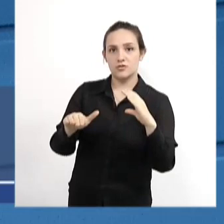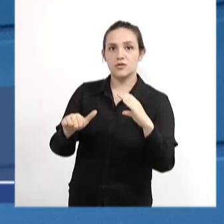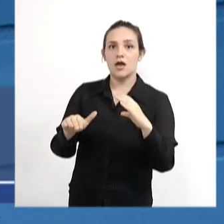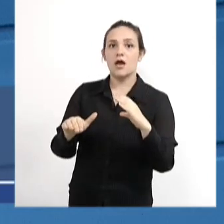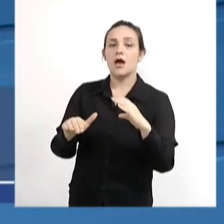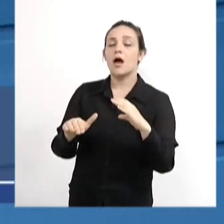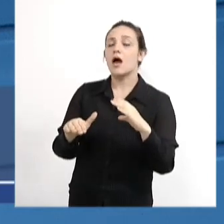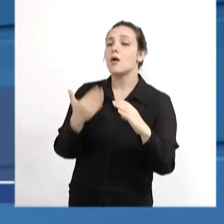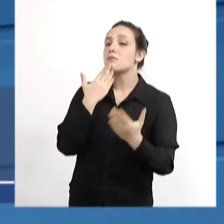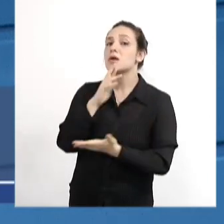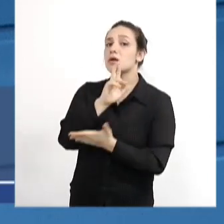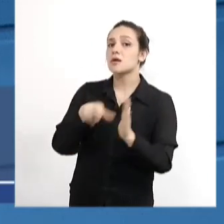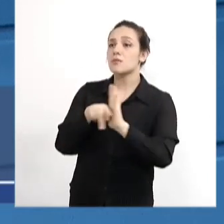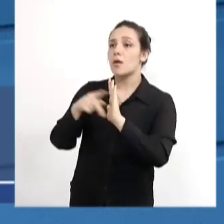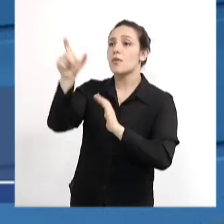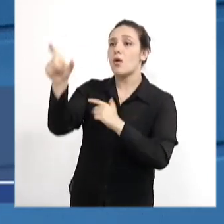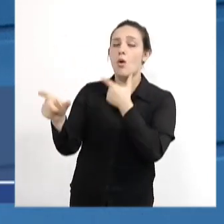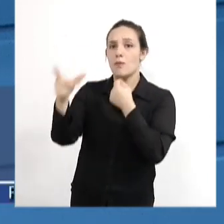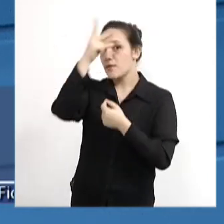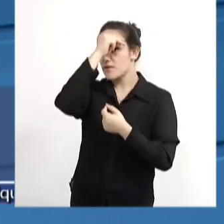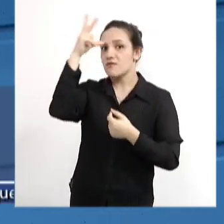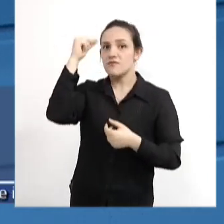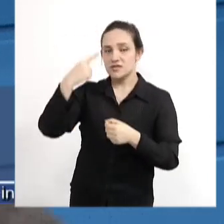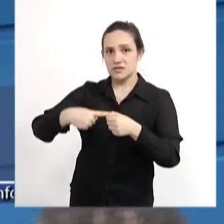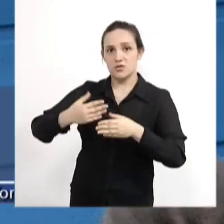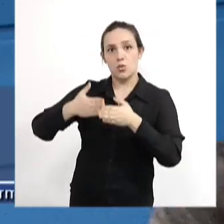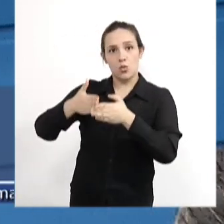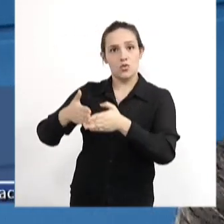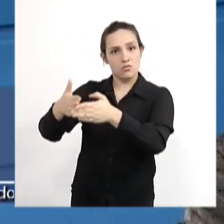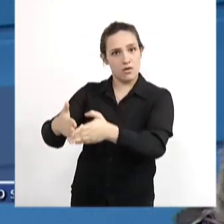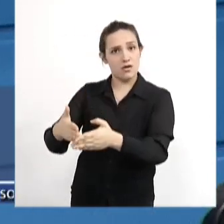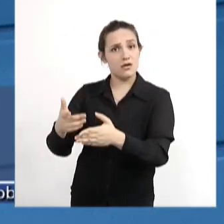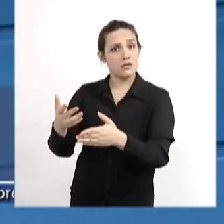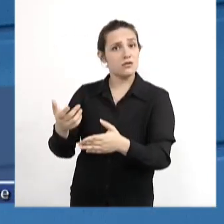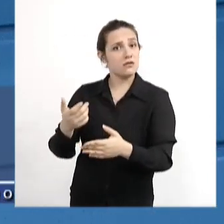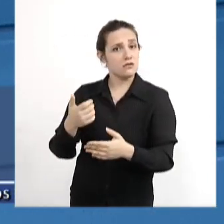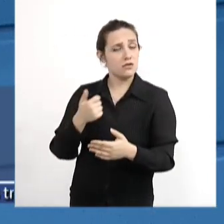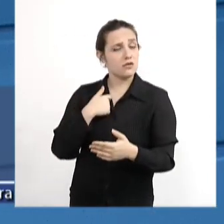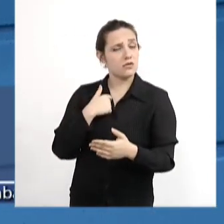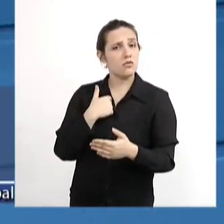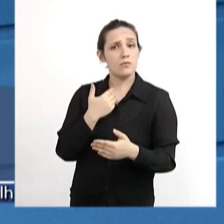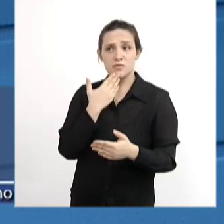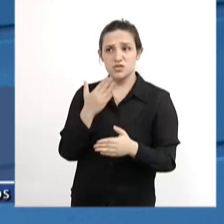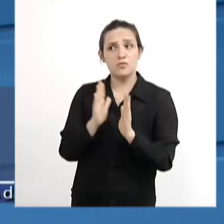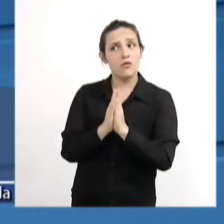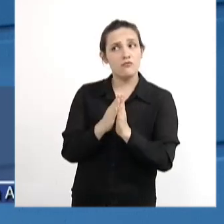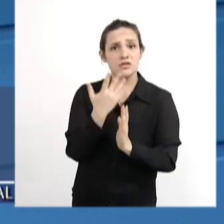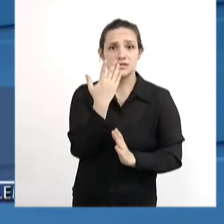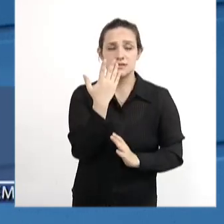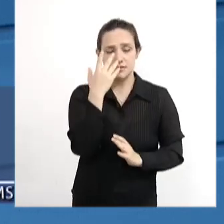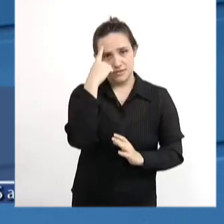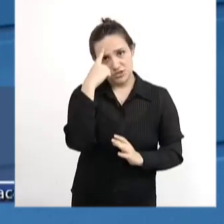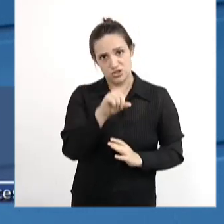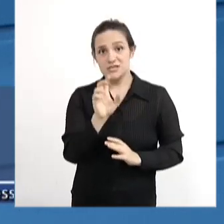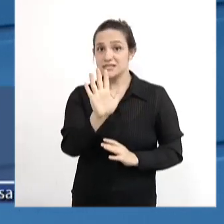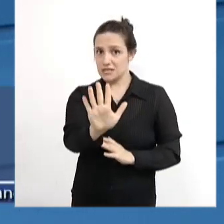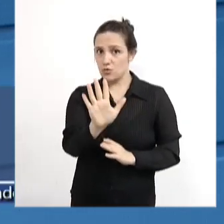de Corumbá, solicitando que, num prazo de 5 dias, eles informem para a gente, através desse